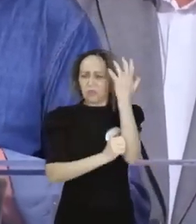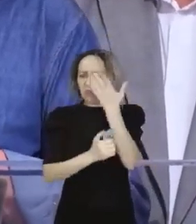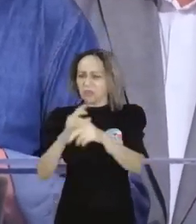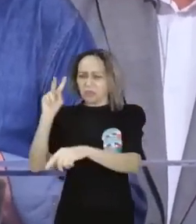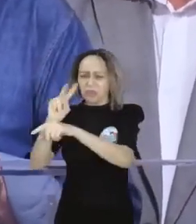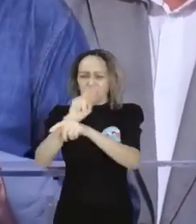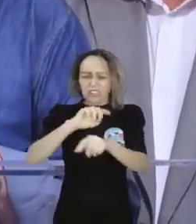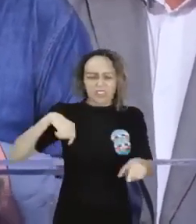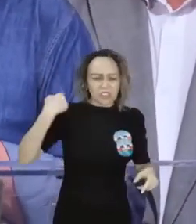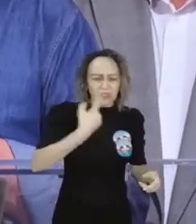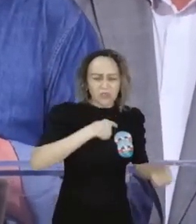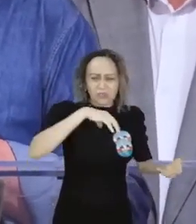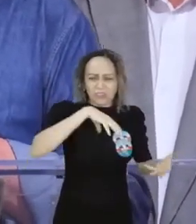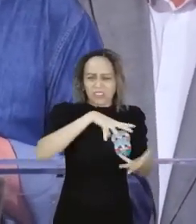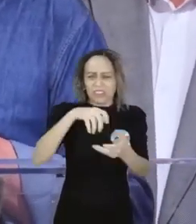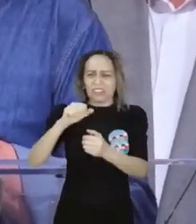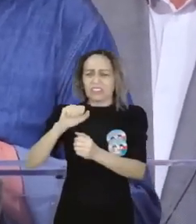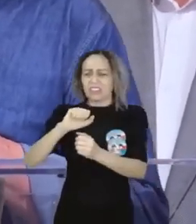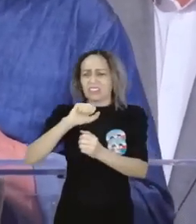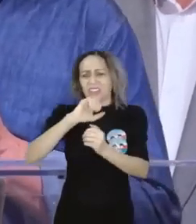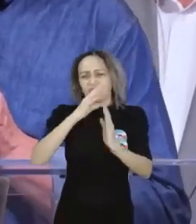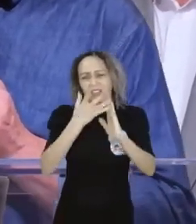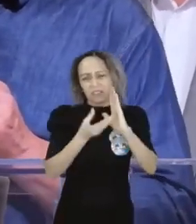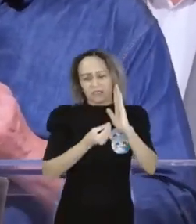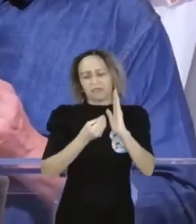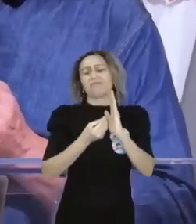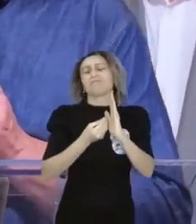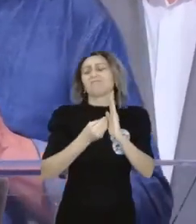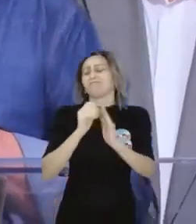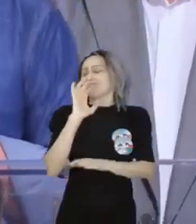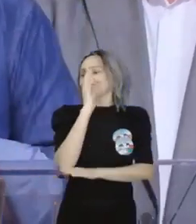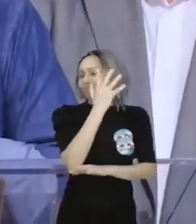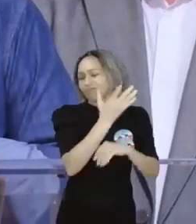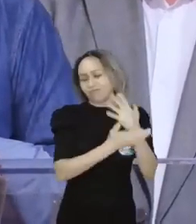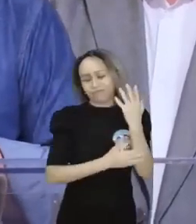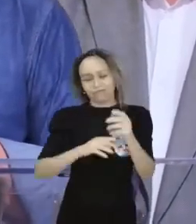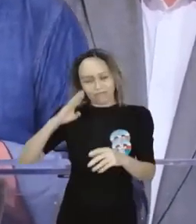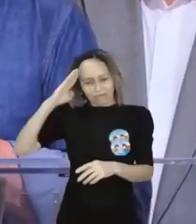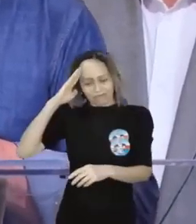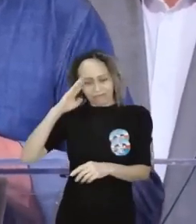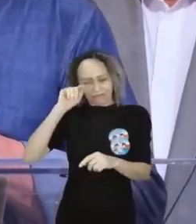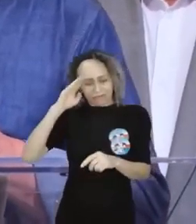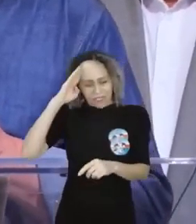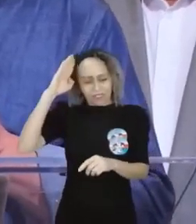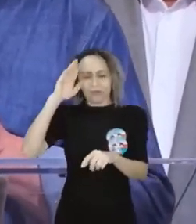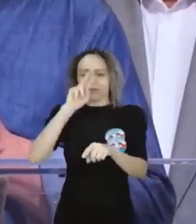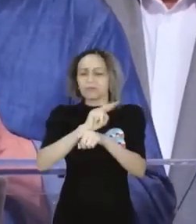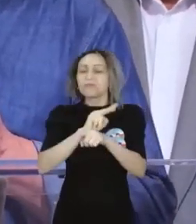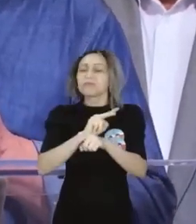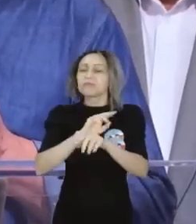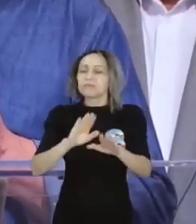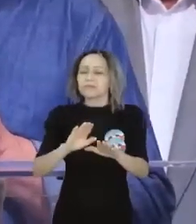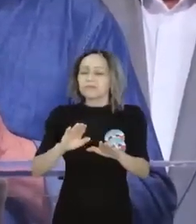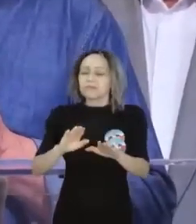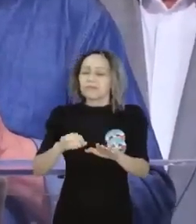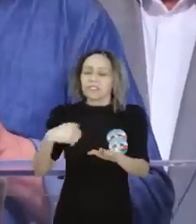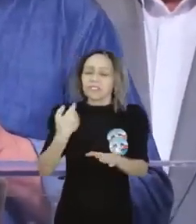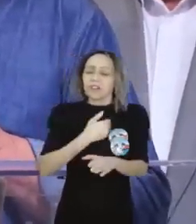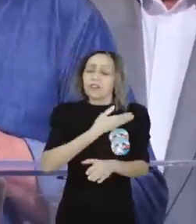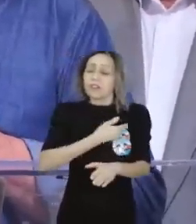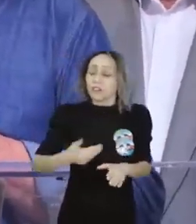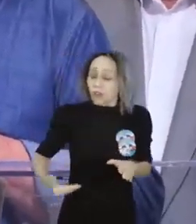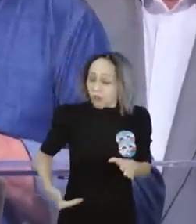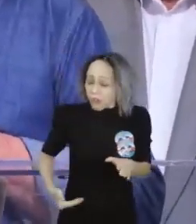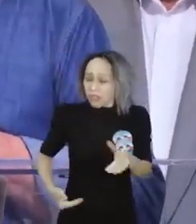sobretudo a floresta amazônica. Em nosso governo, fomos capazes de reduzir em 80% o desmatamento